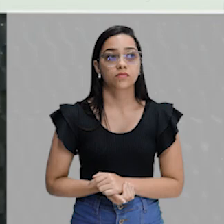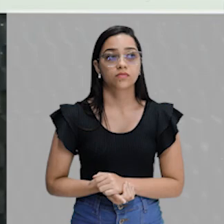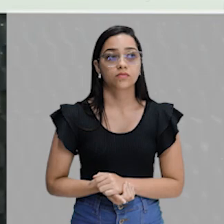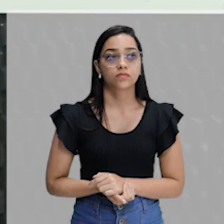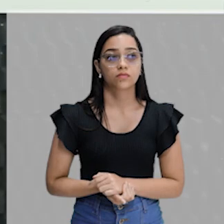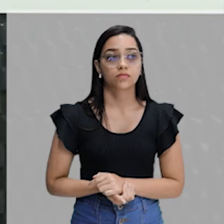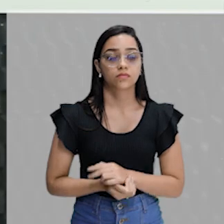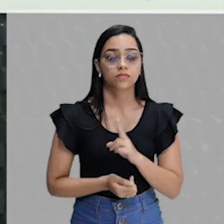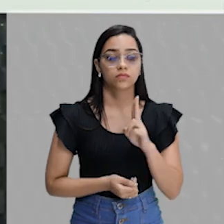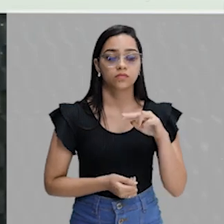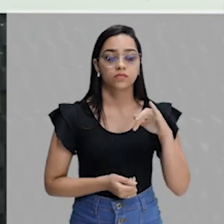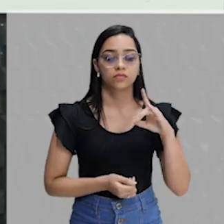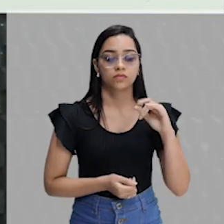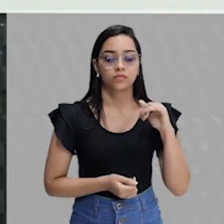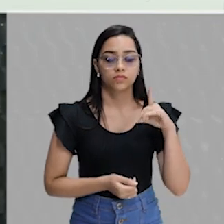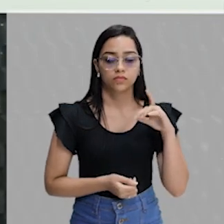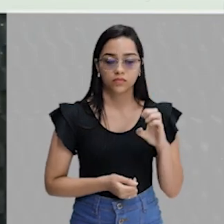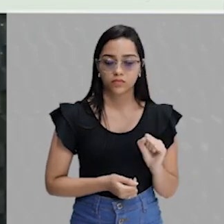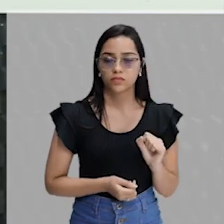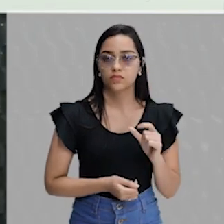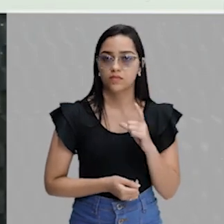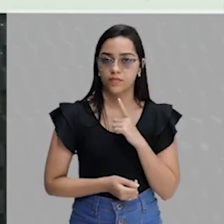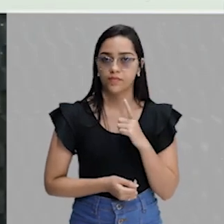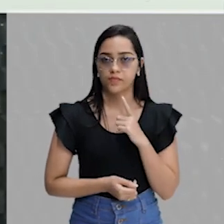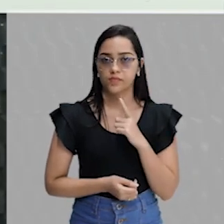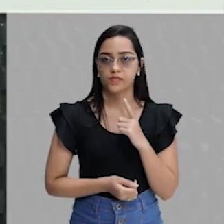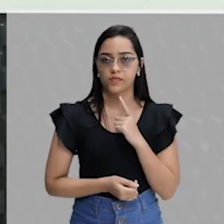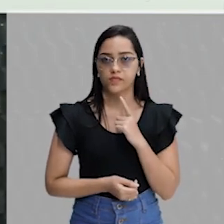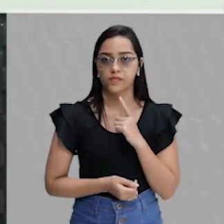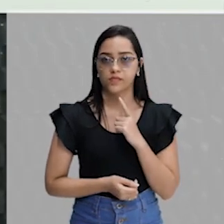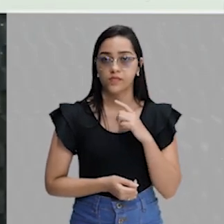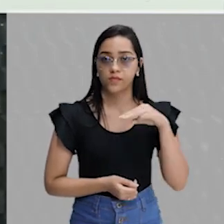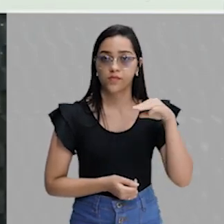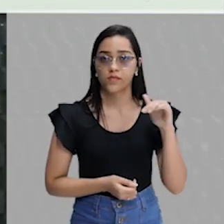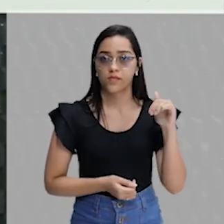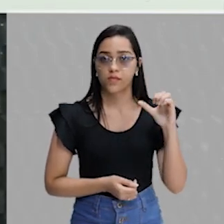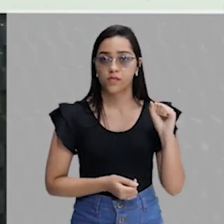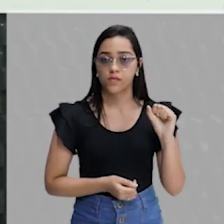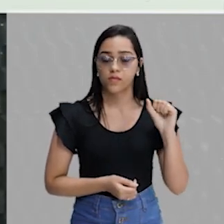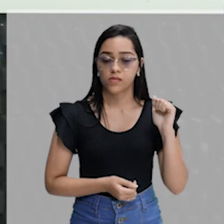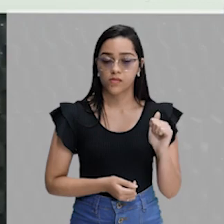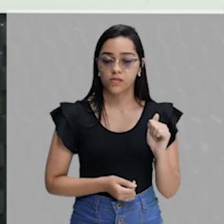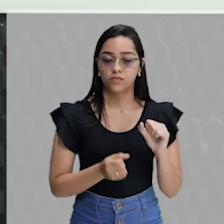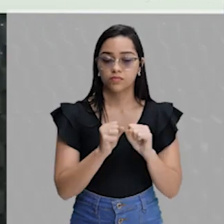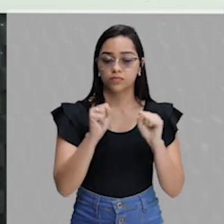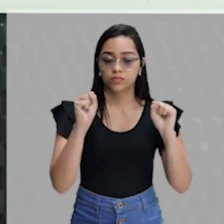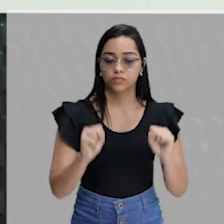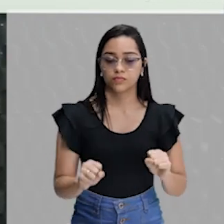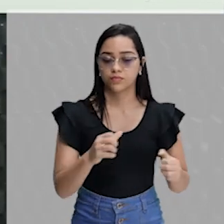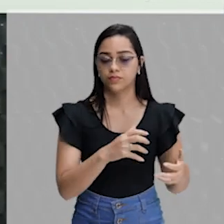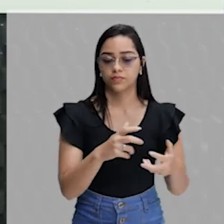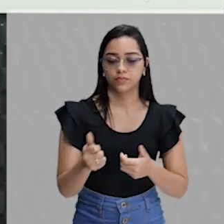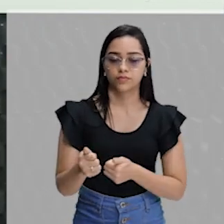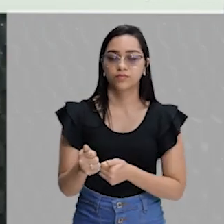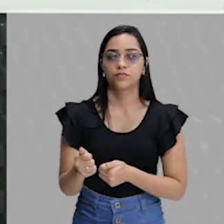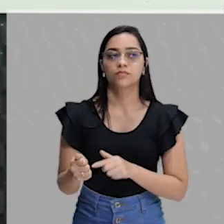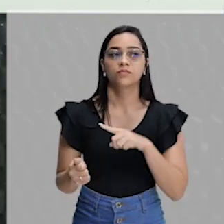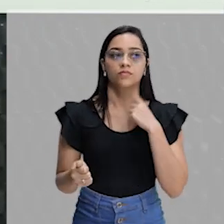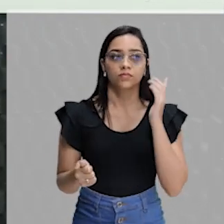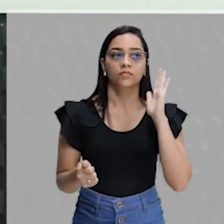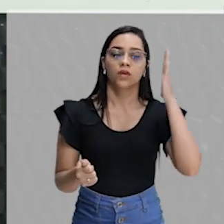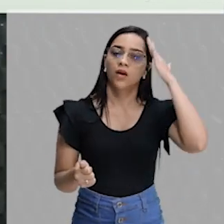Então, as unidades, né? A unidade de massa do sistema internacional, nós